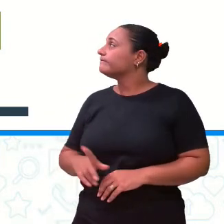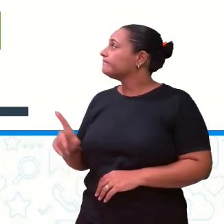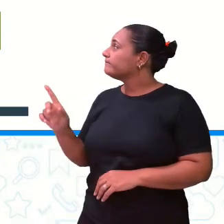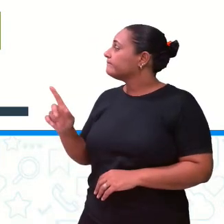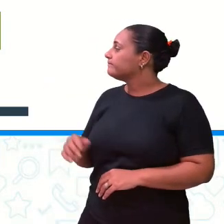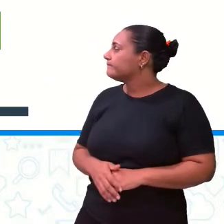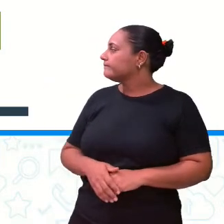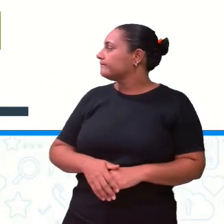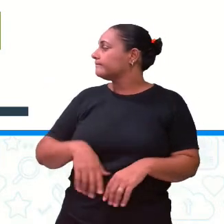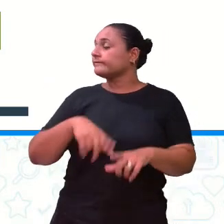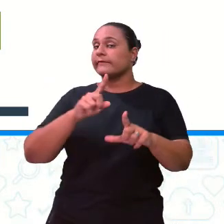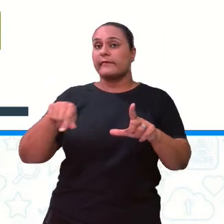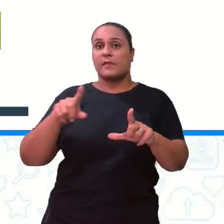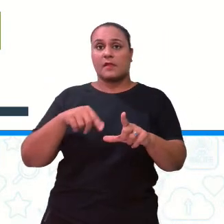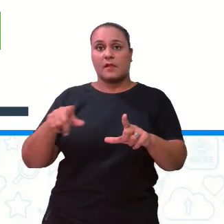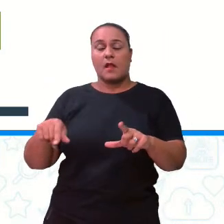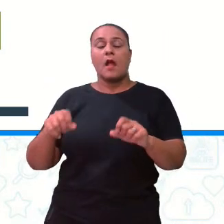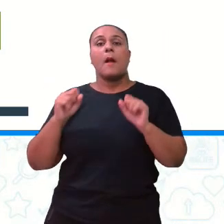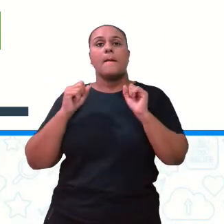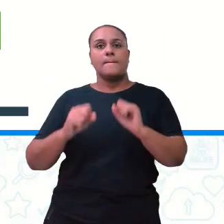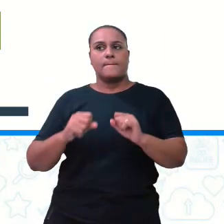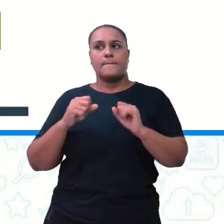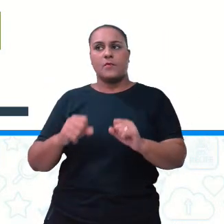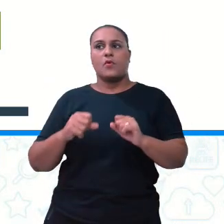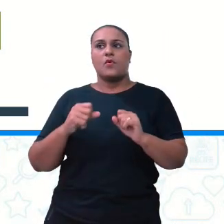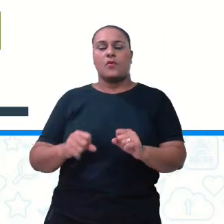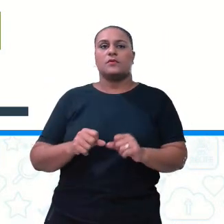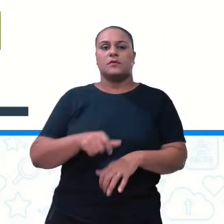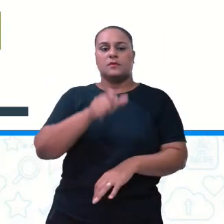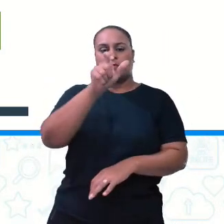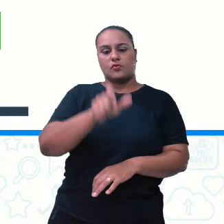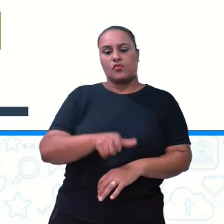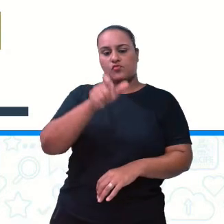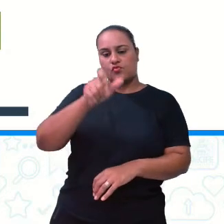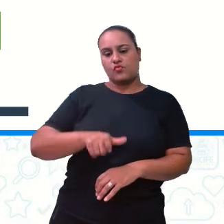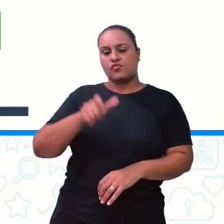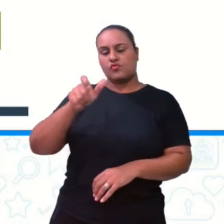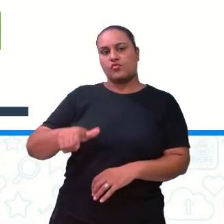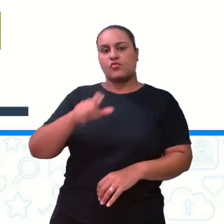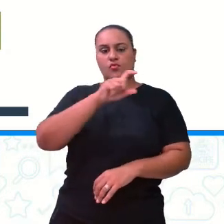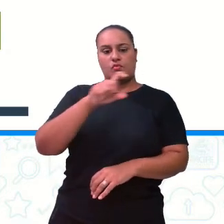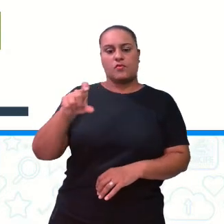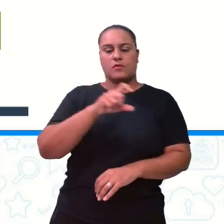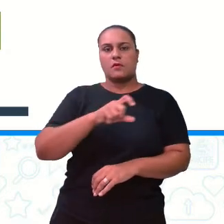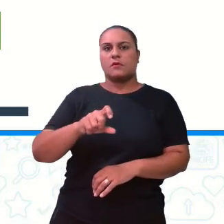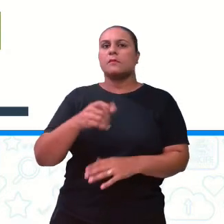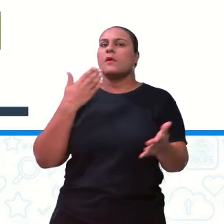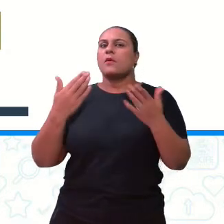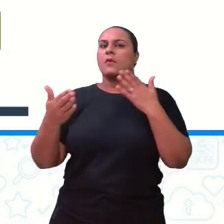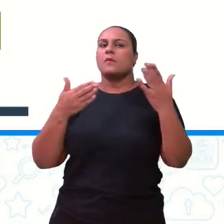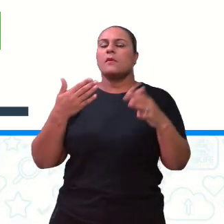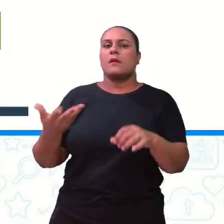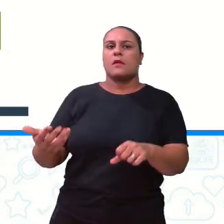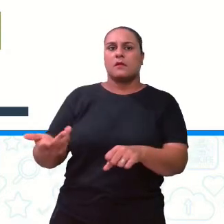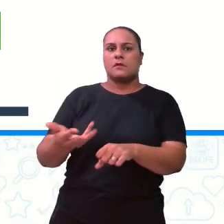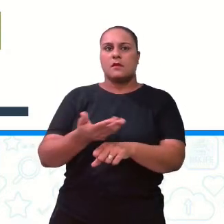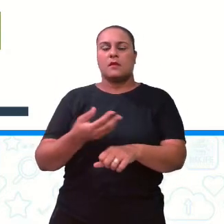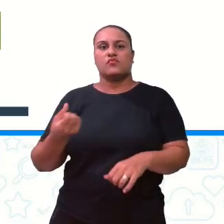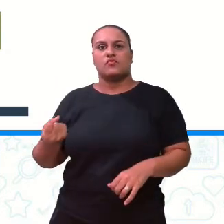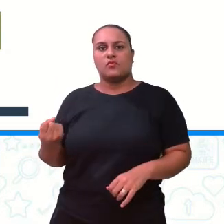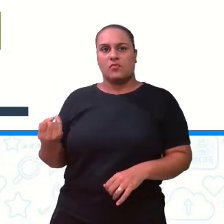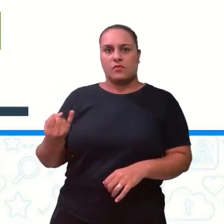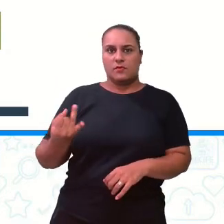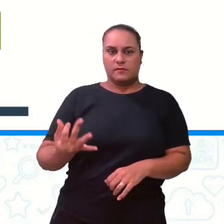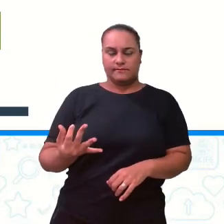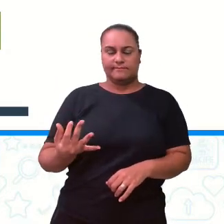né, chamado de barra ou de coluna, eles são usados para comparar dados